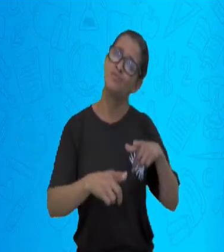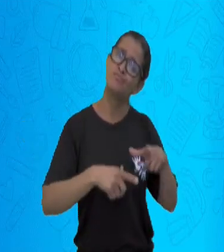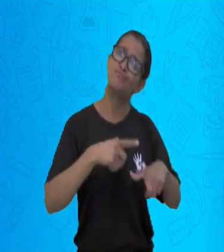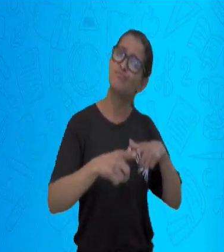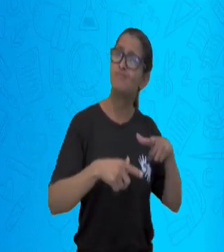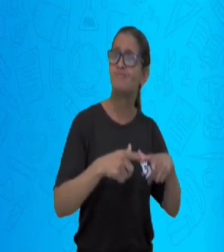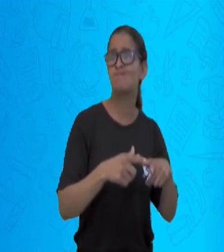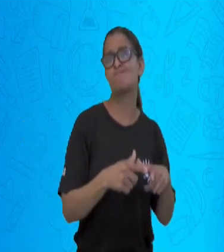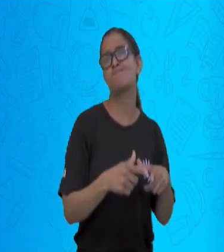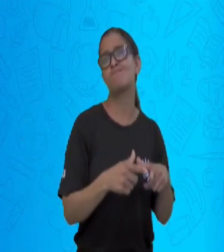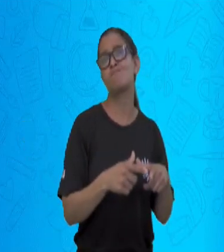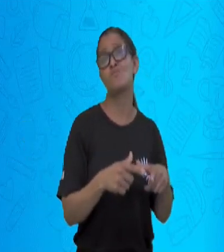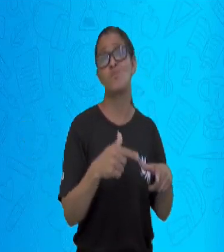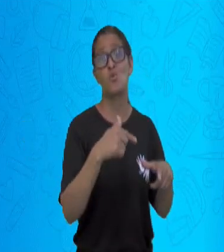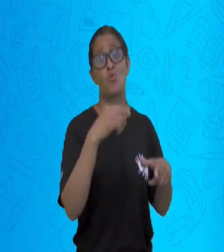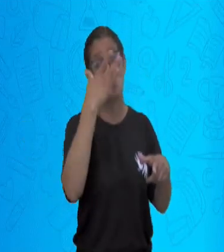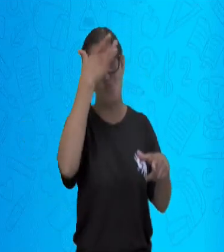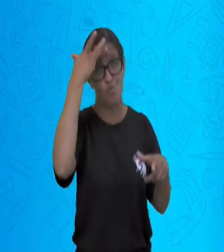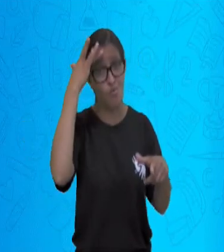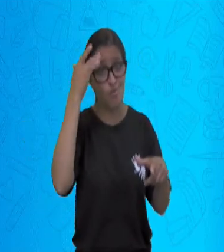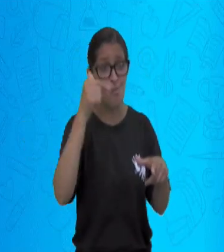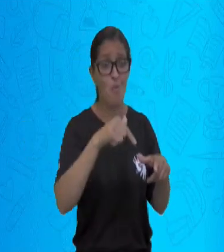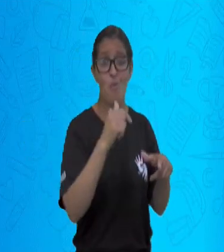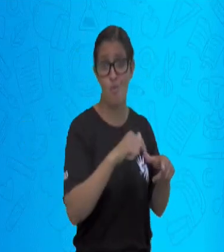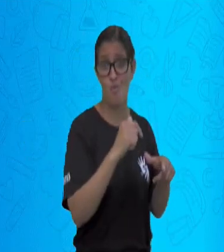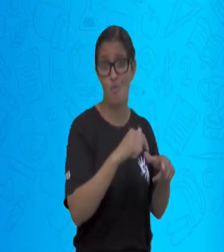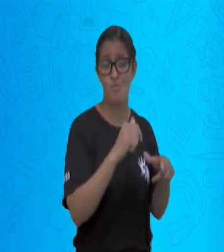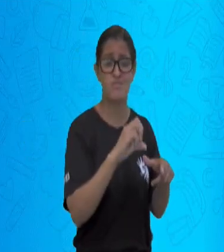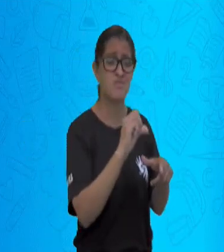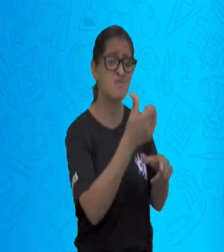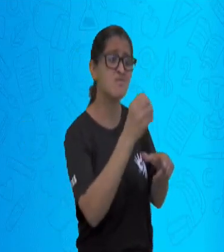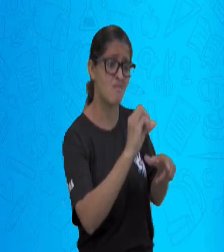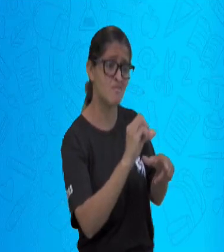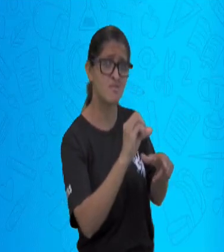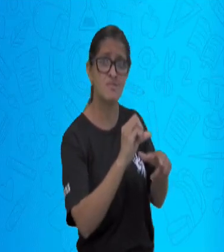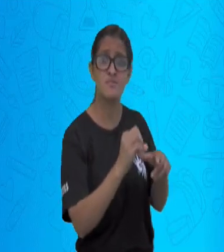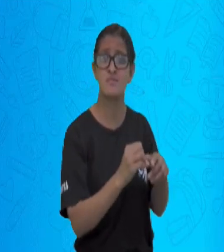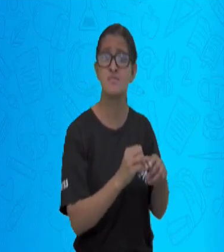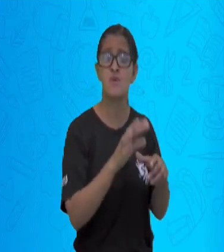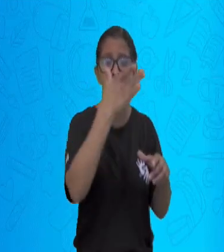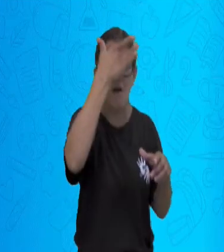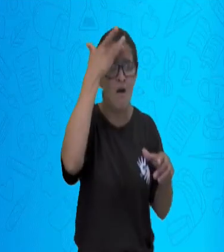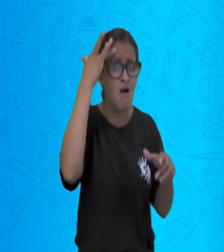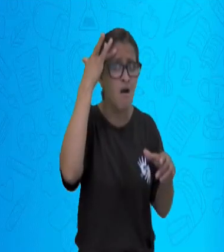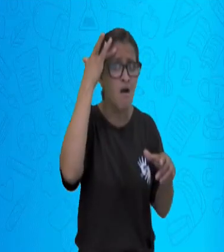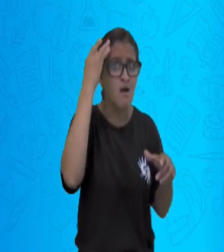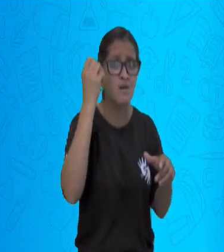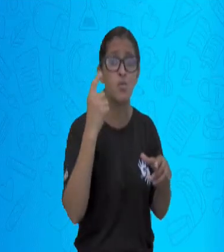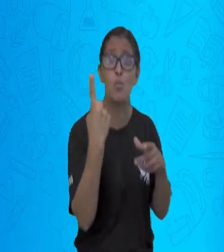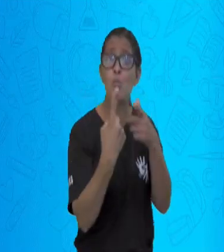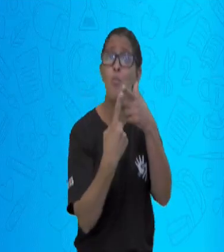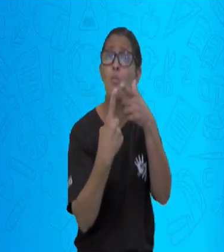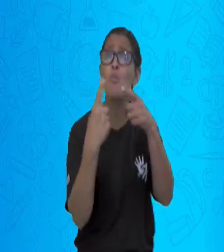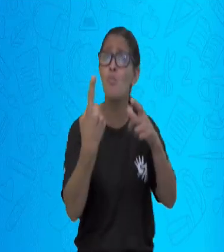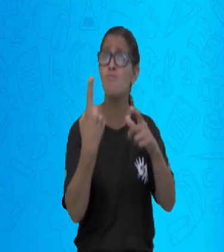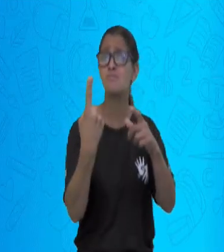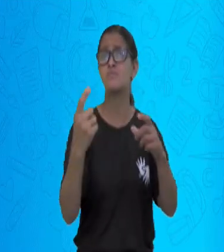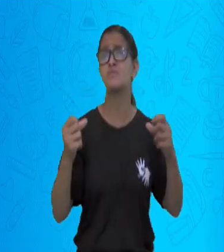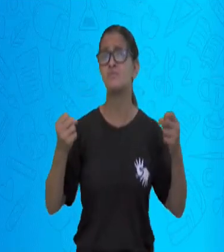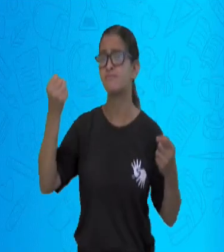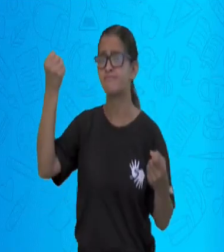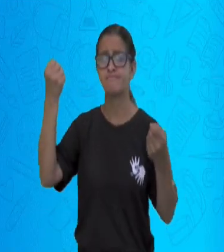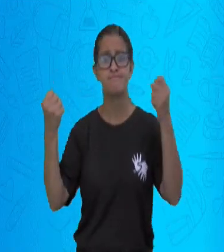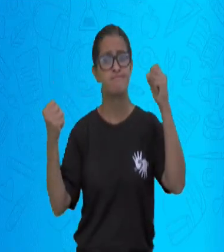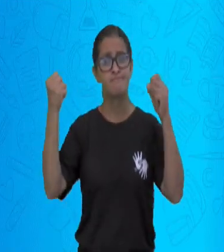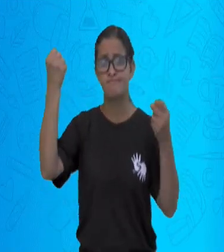Ou seja, o que 10 homens faziam numa produção, por exemplo, hoje uma máquina faz o